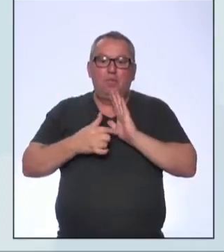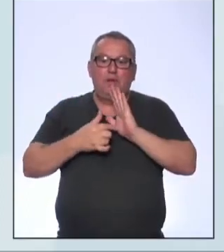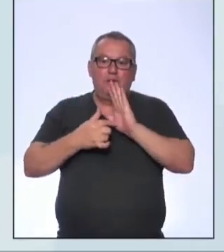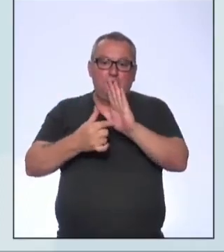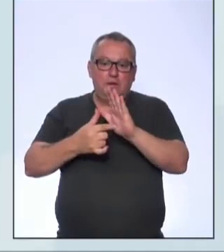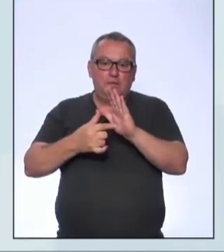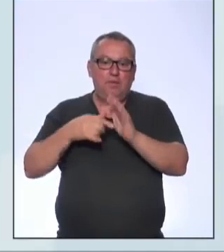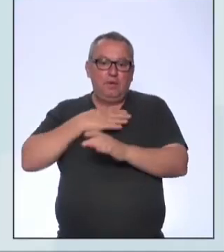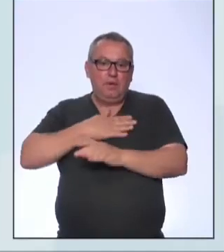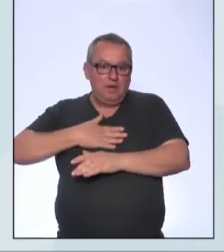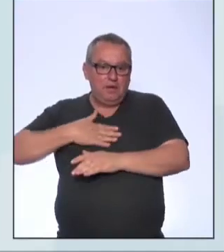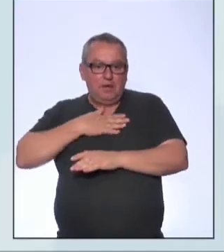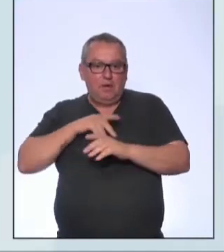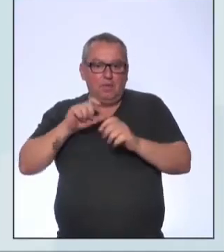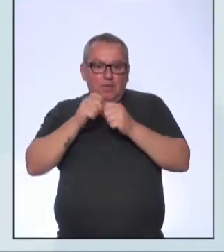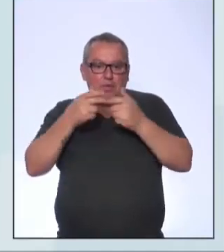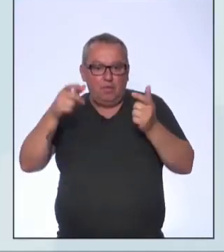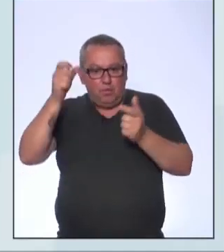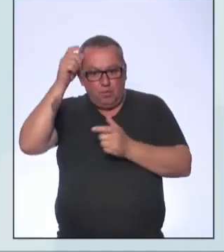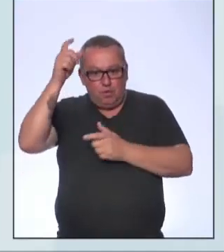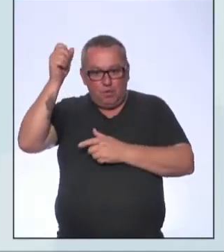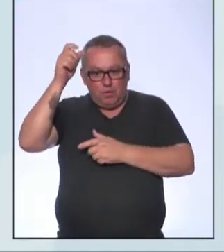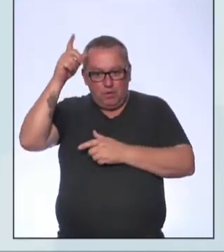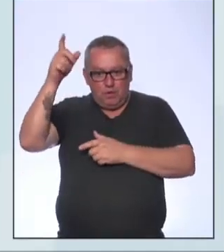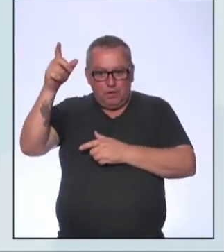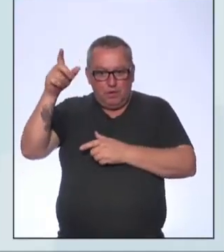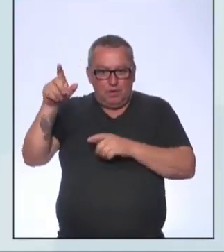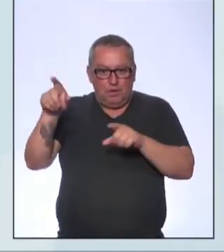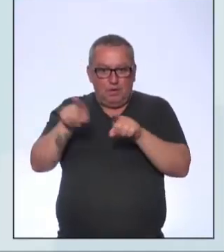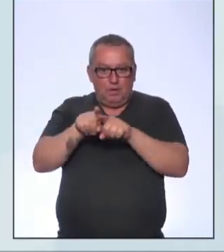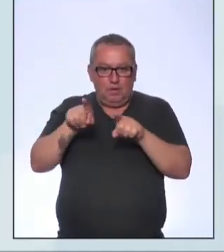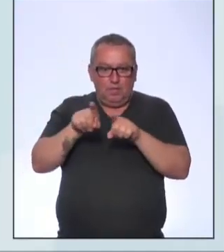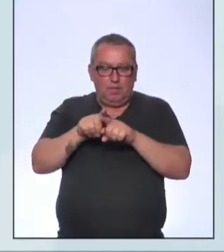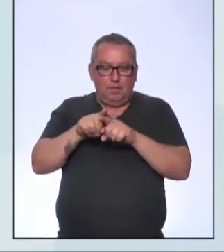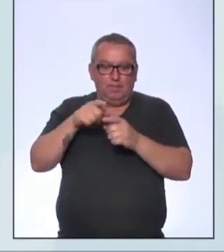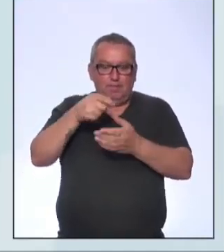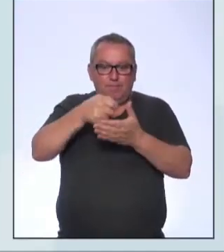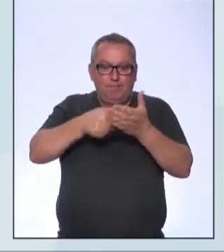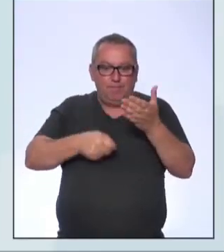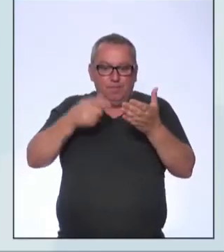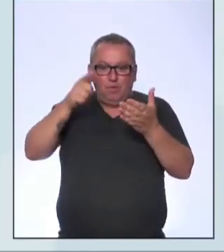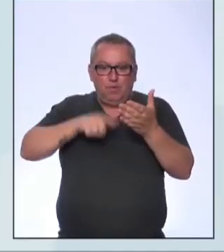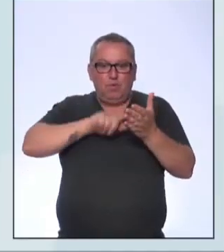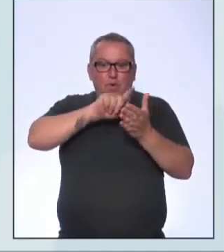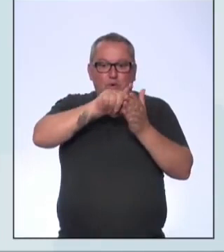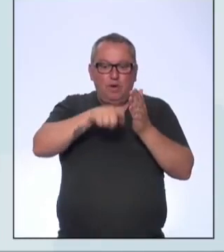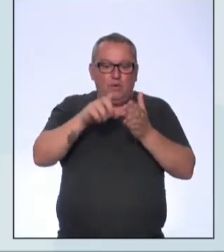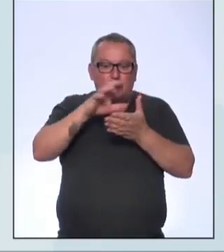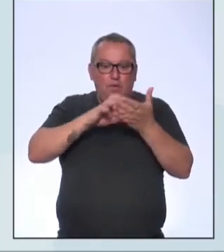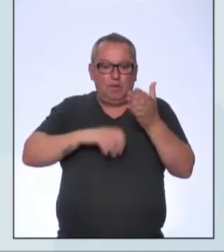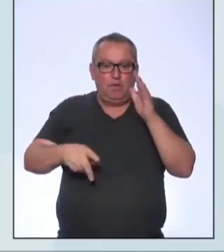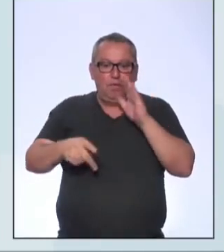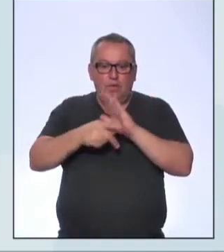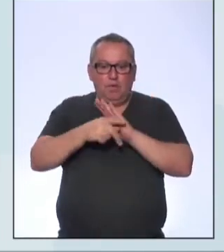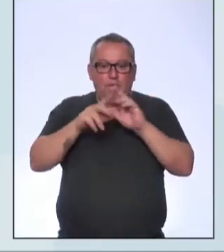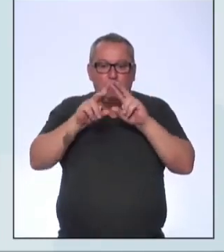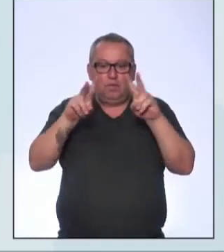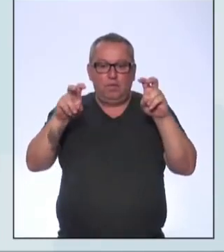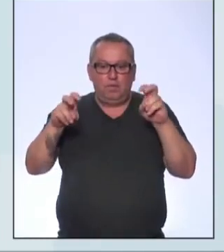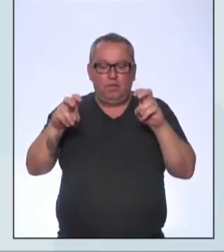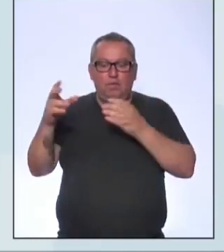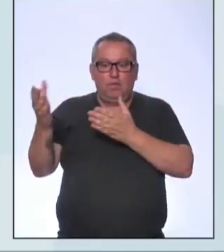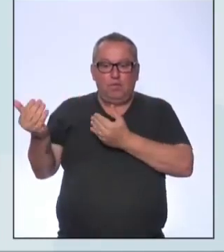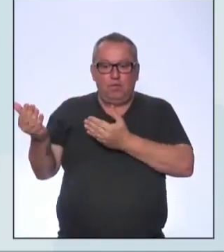de apresentação e apreciação de produção cultural, resenhas e outros gêneros textuais próprios das formas de expressão das